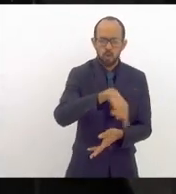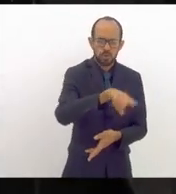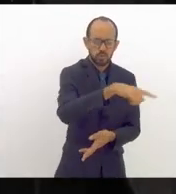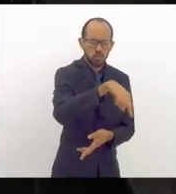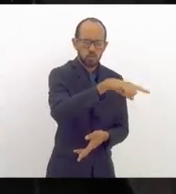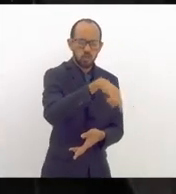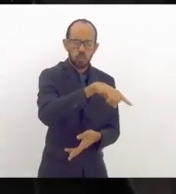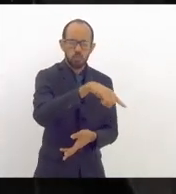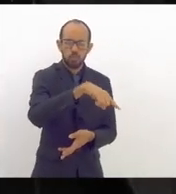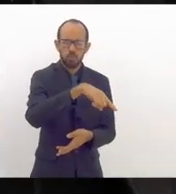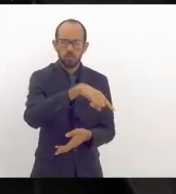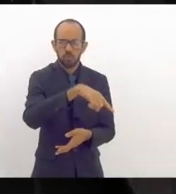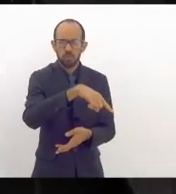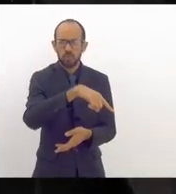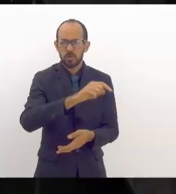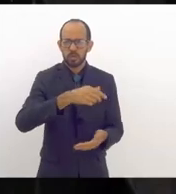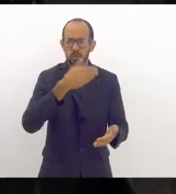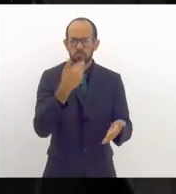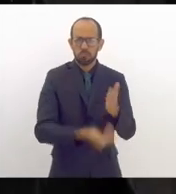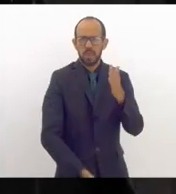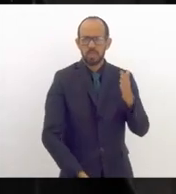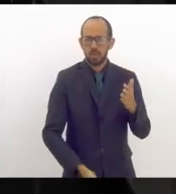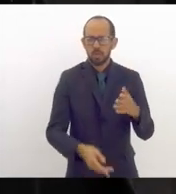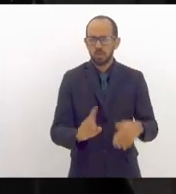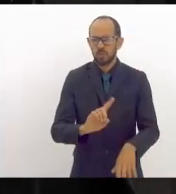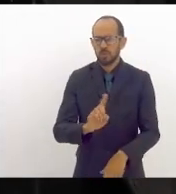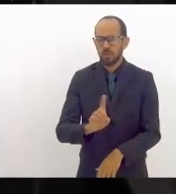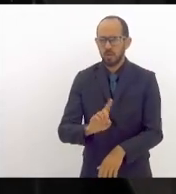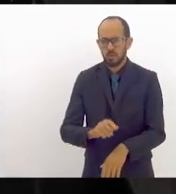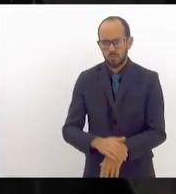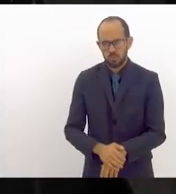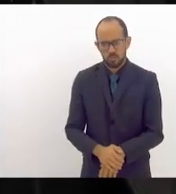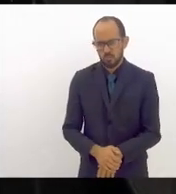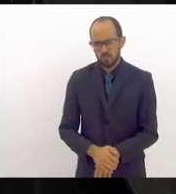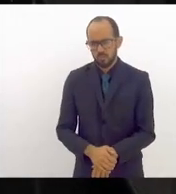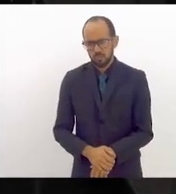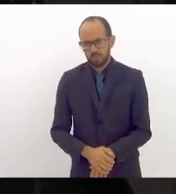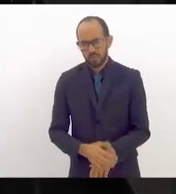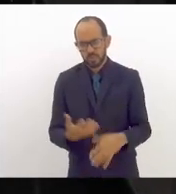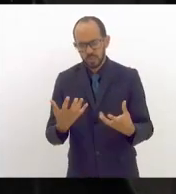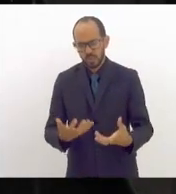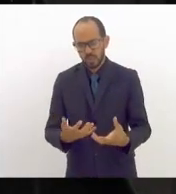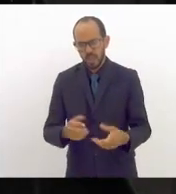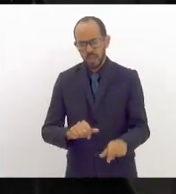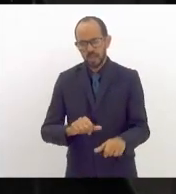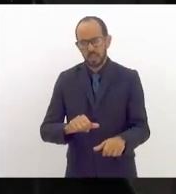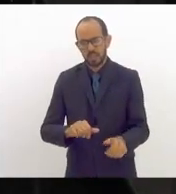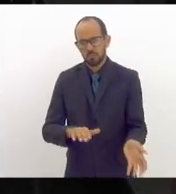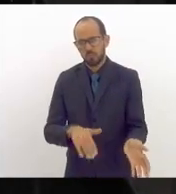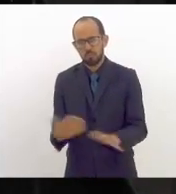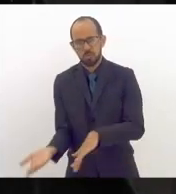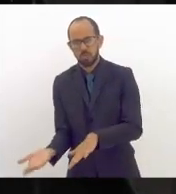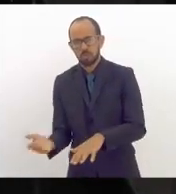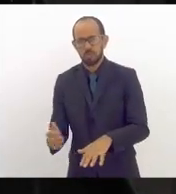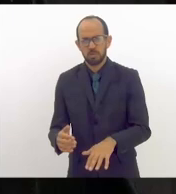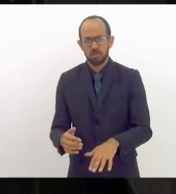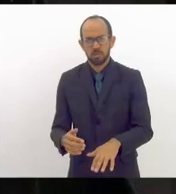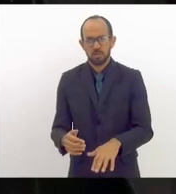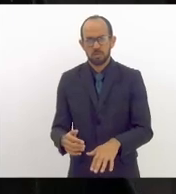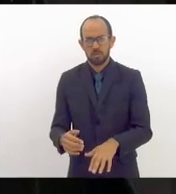que não se conformam com a derrota e que querem virar a mesa querem o tapetão